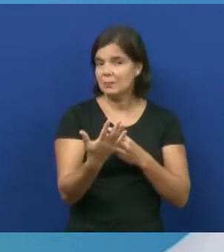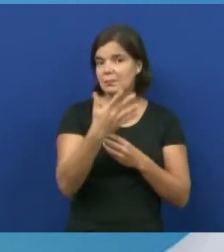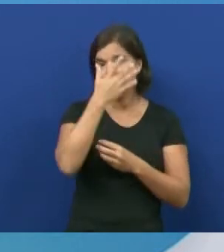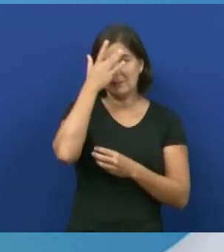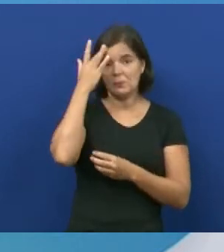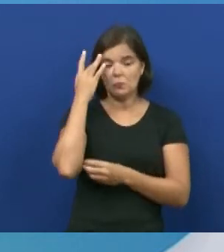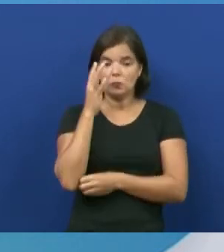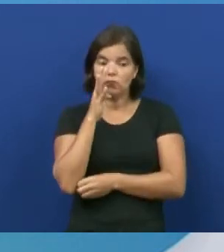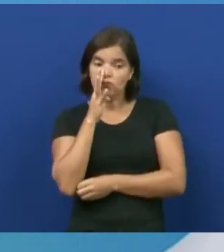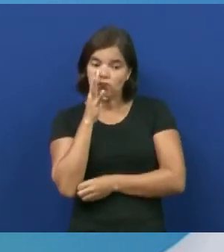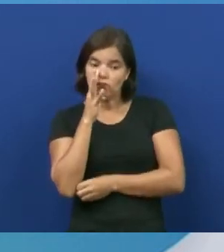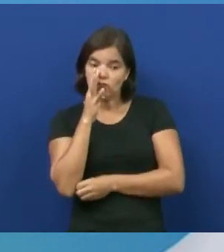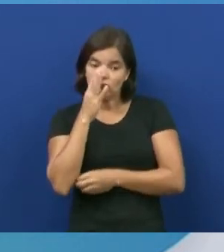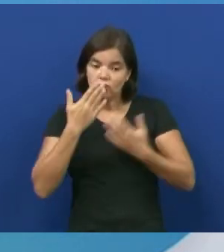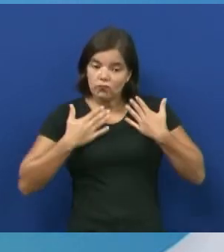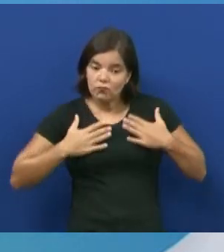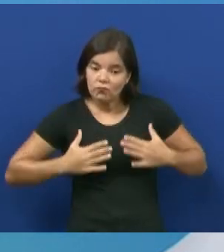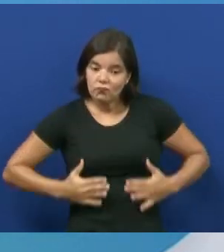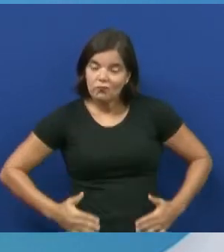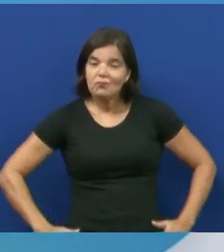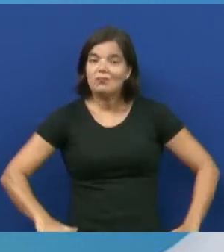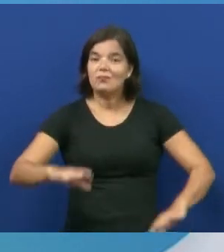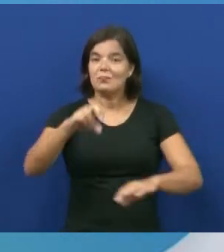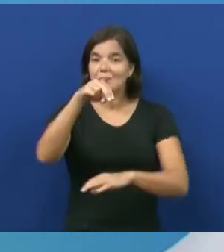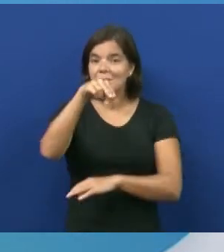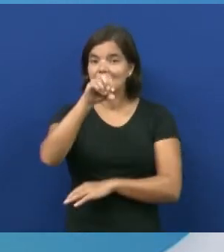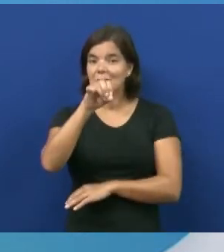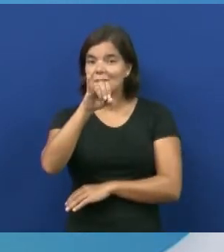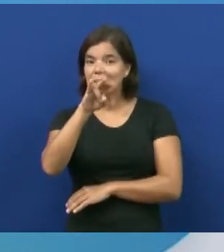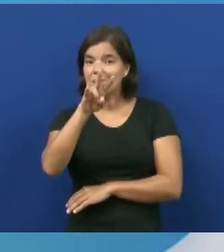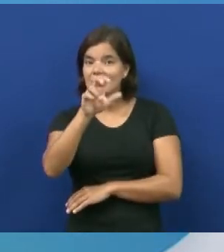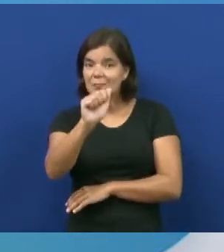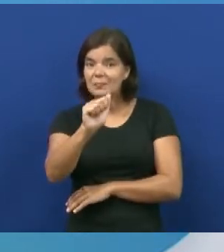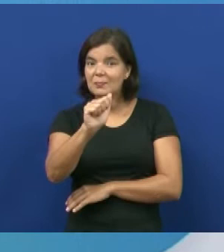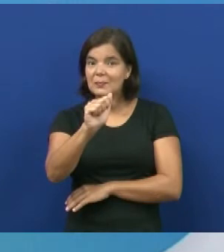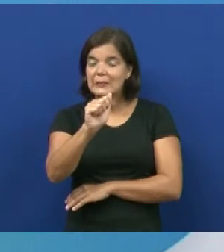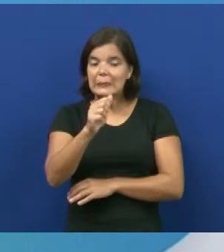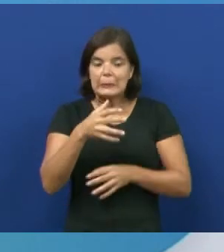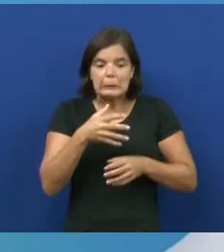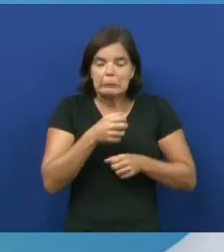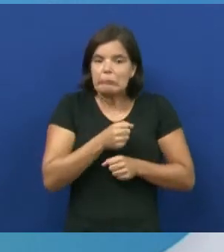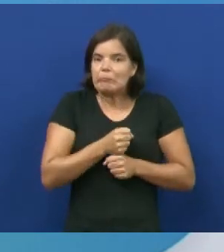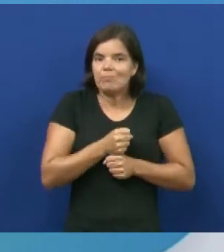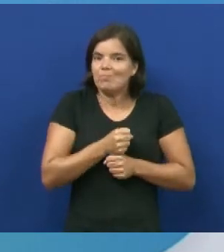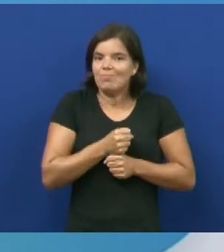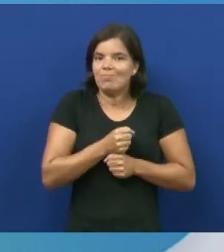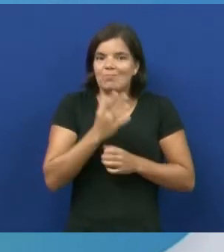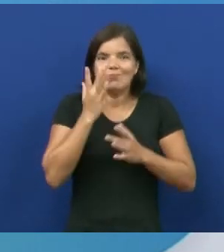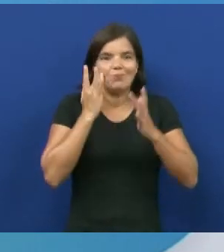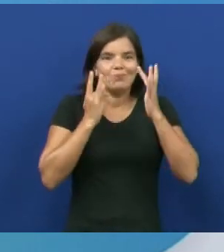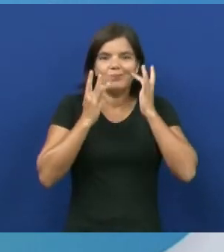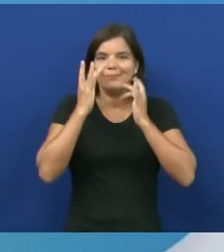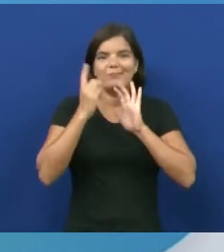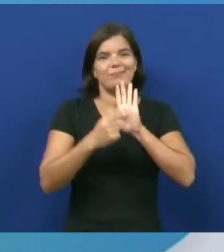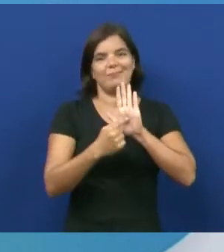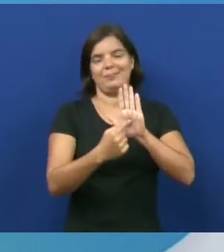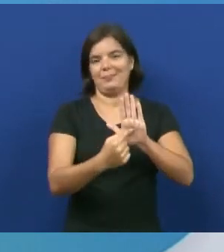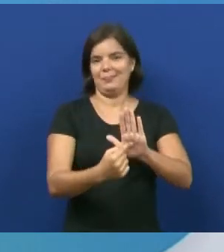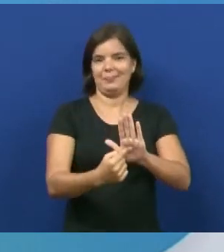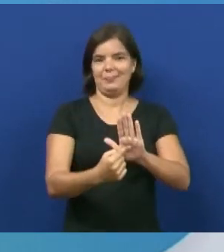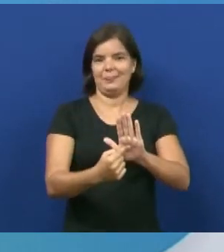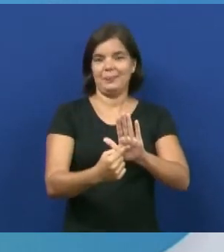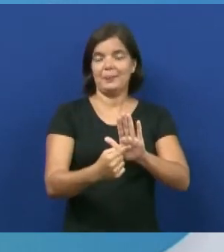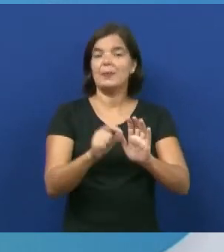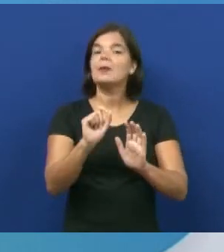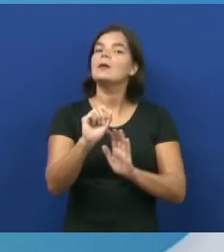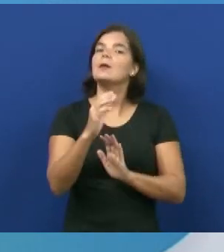as pessoas assistem Vestido de Noiva? Elas não estão preparadas para aquele tipo de espetáculo que está sendo encenado.